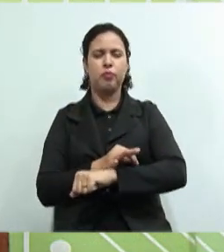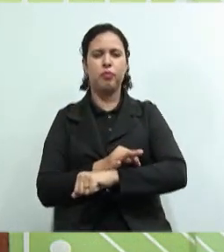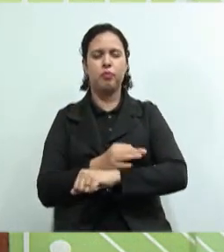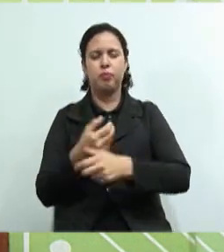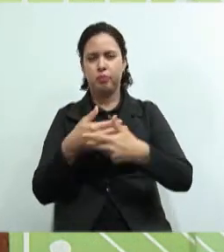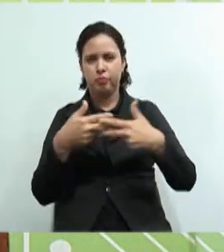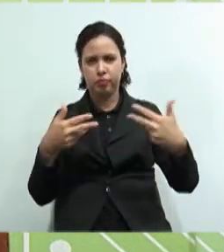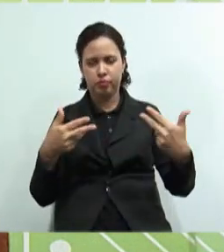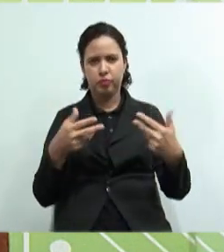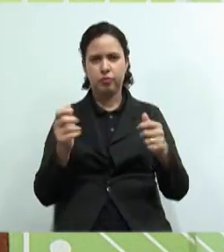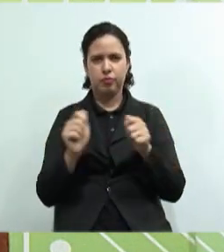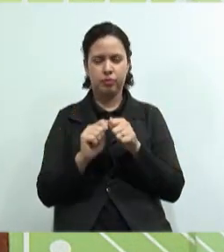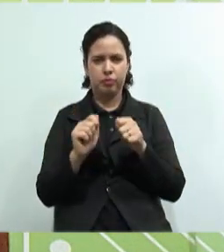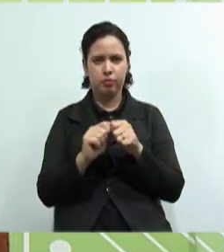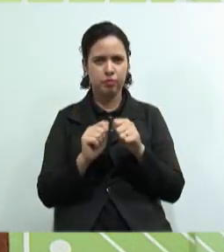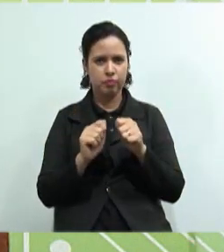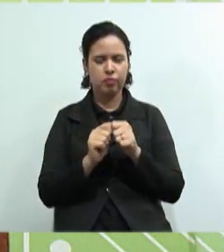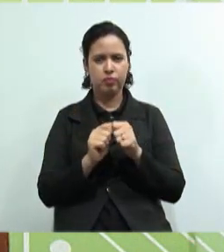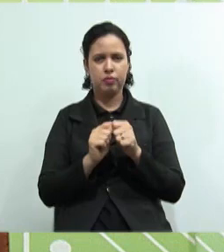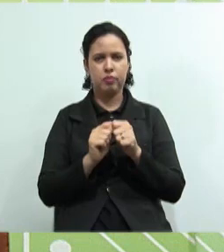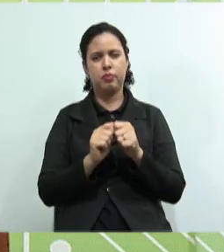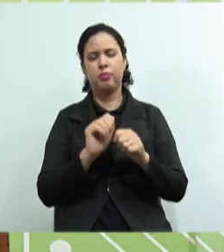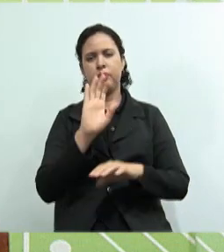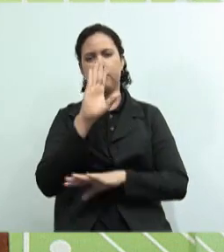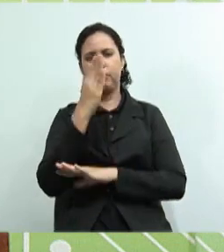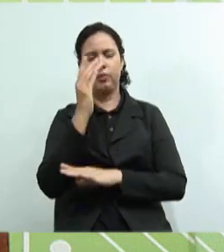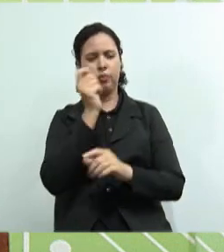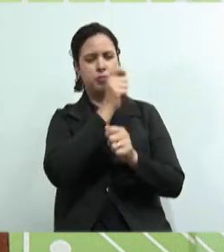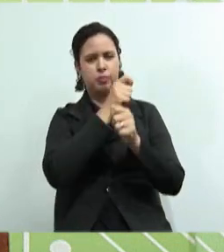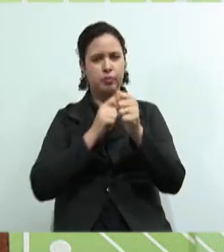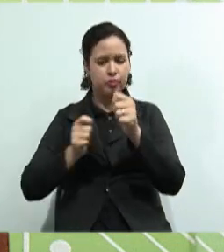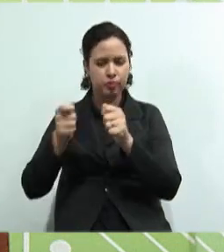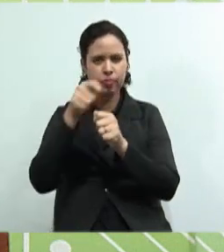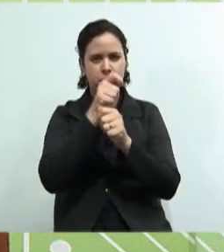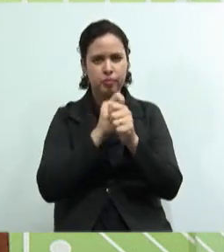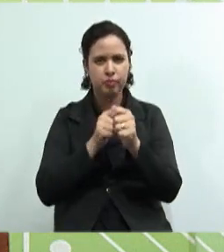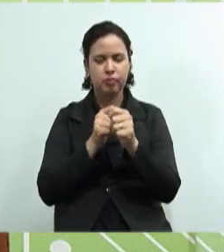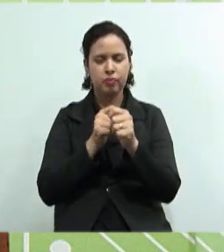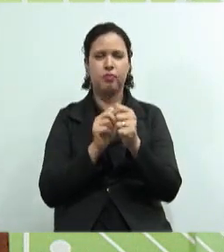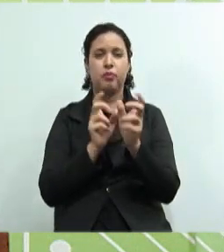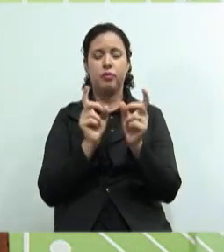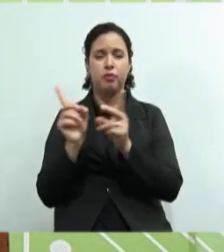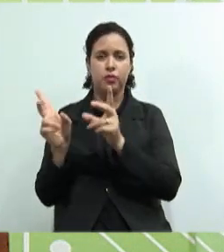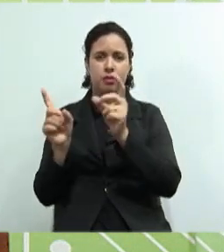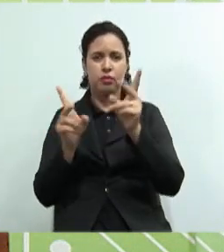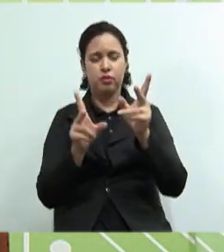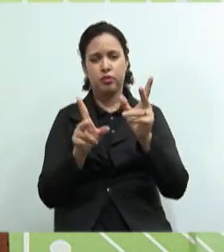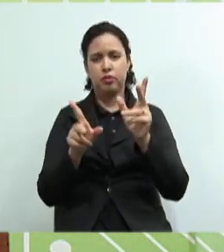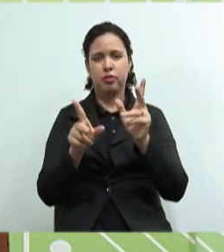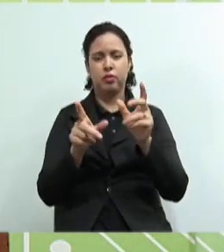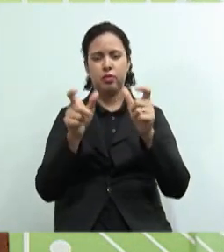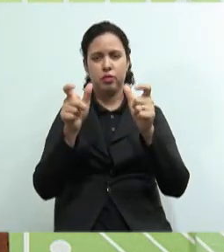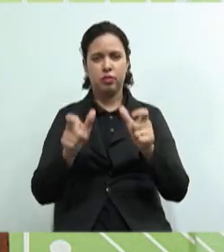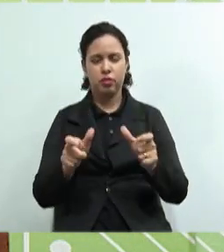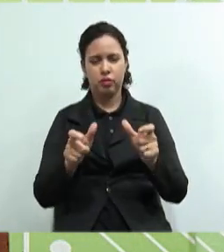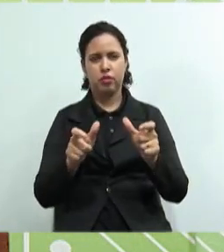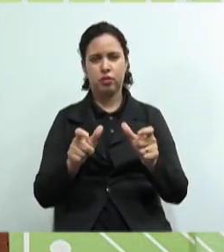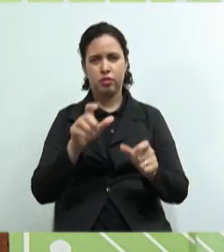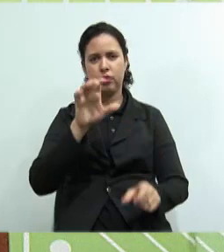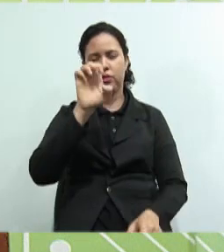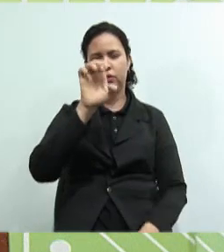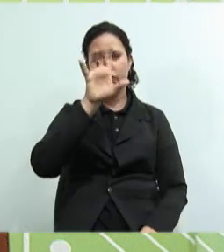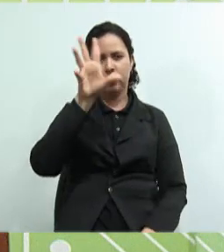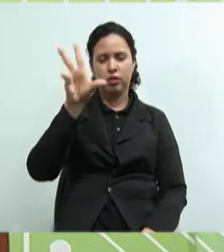uma escultura a partir dessa madeira que caiu na mata. E isso era vendido exclusivamente na Europa, com um valor bastante agregado para os